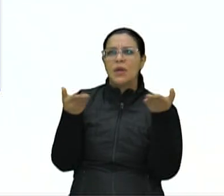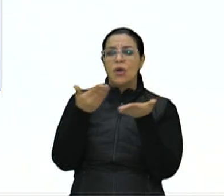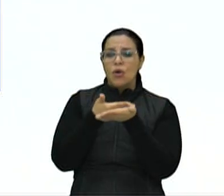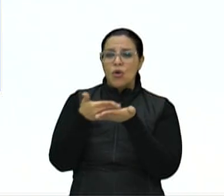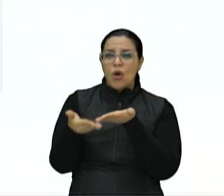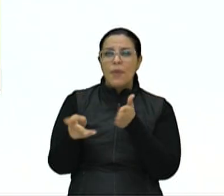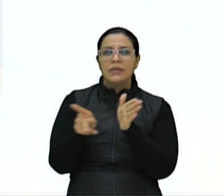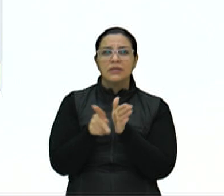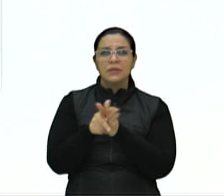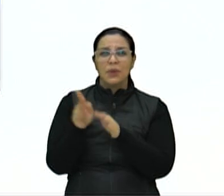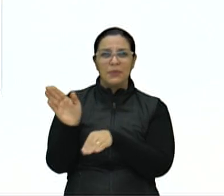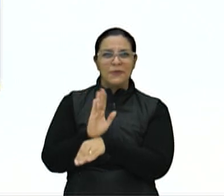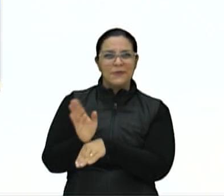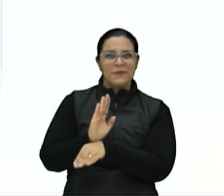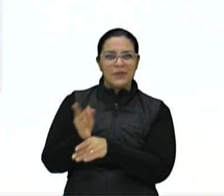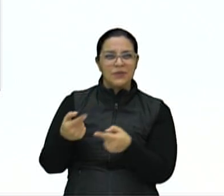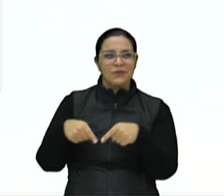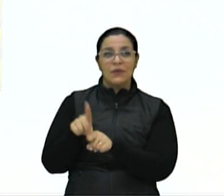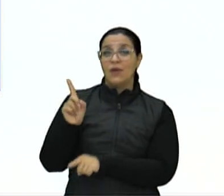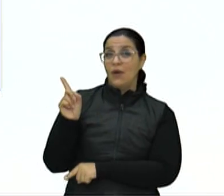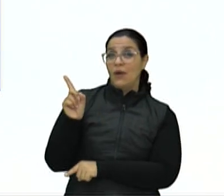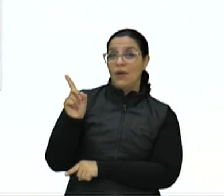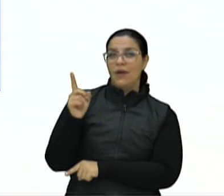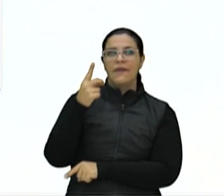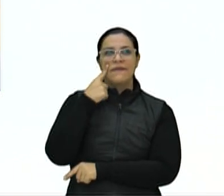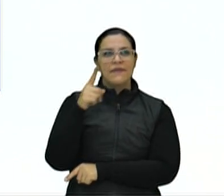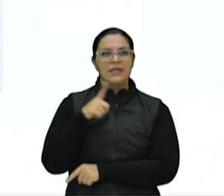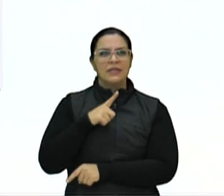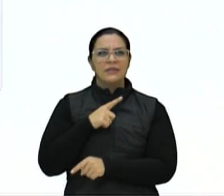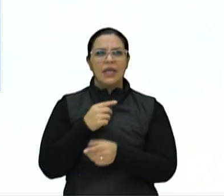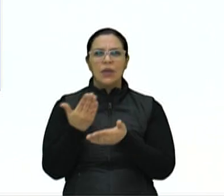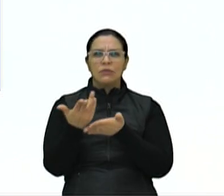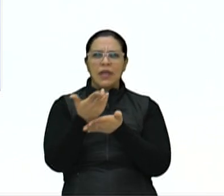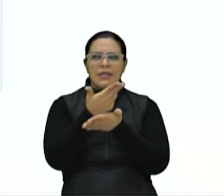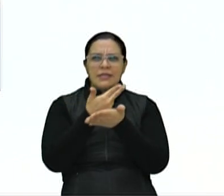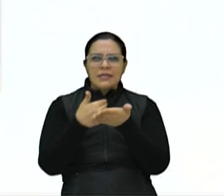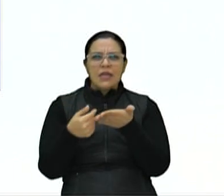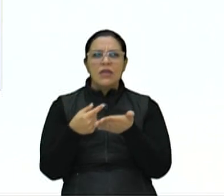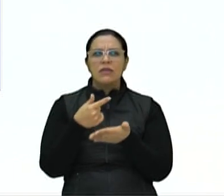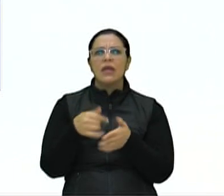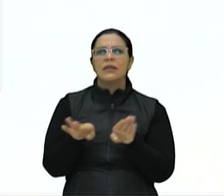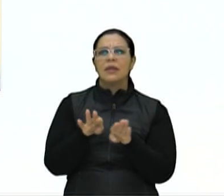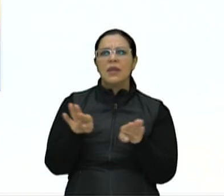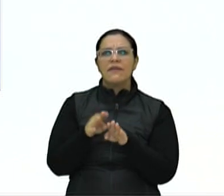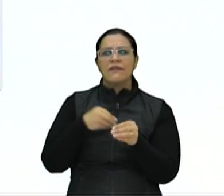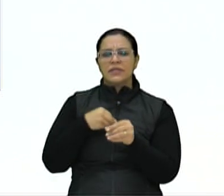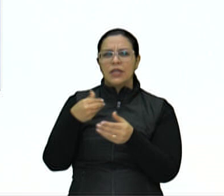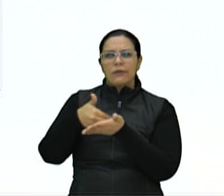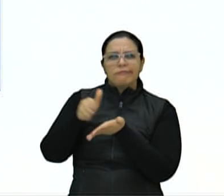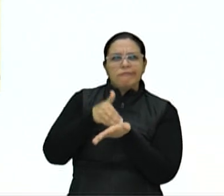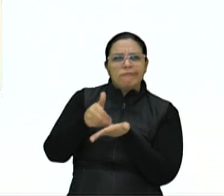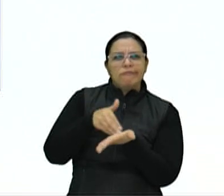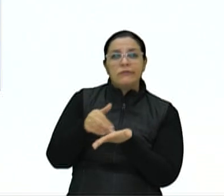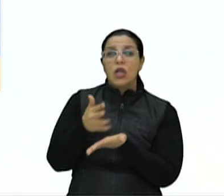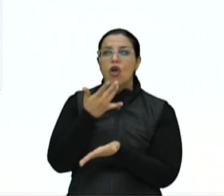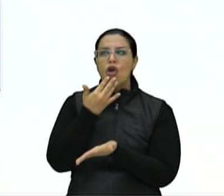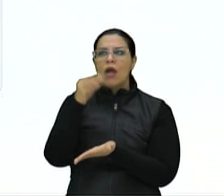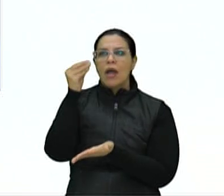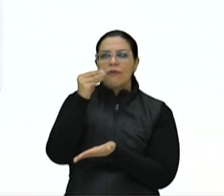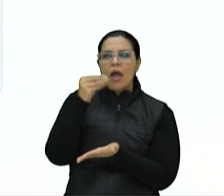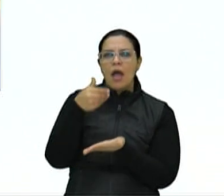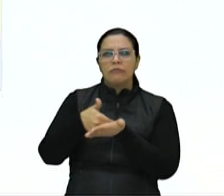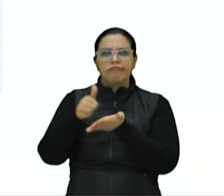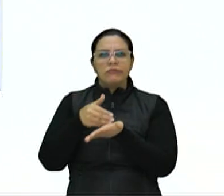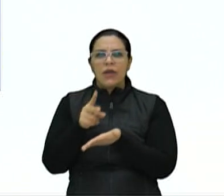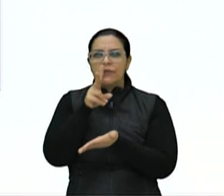iniciar novamente, agora, vejam que tem um esboço, ele acrescenta aos poucos pigmentos bem diluídos, depois ele